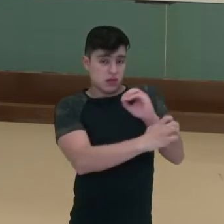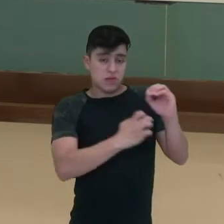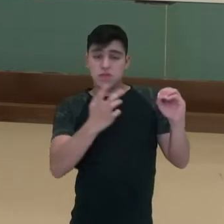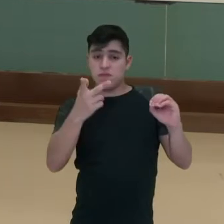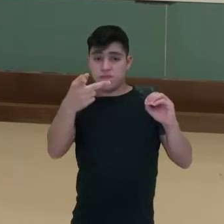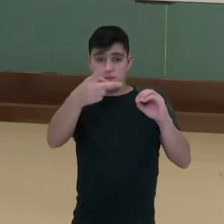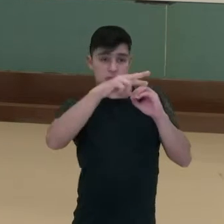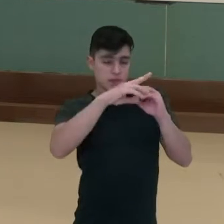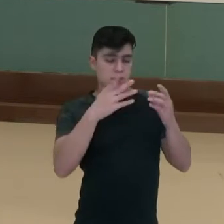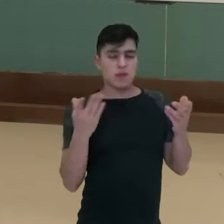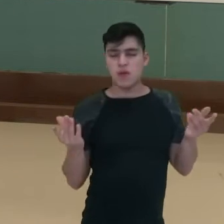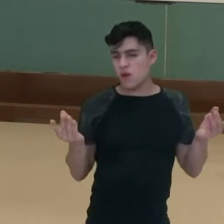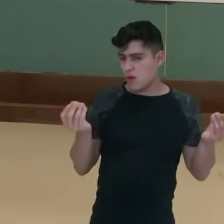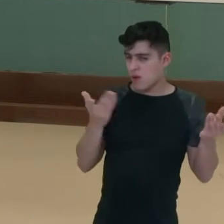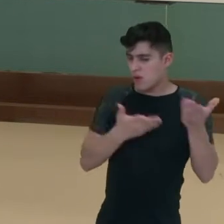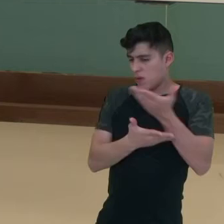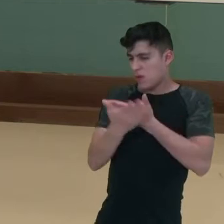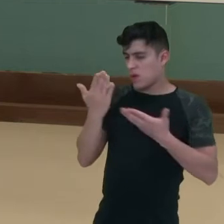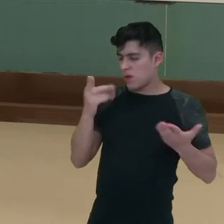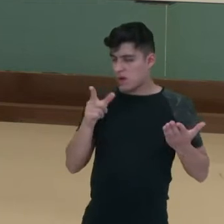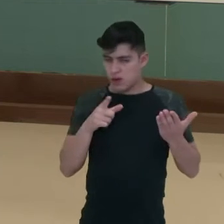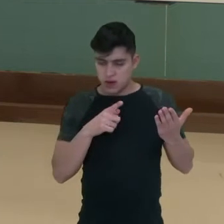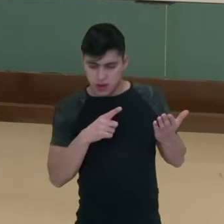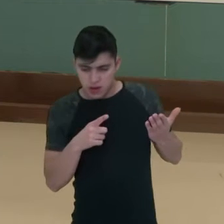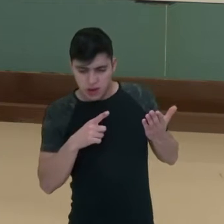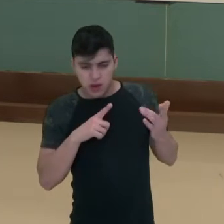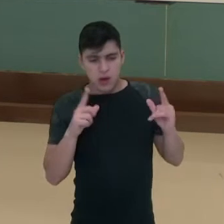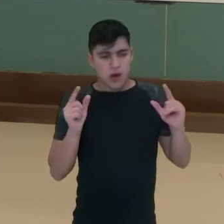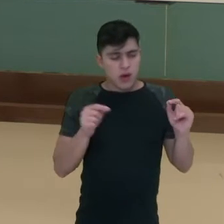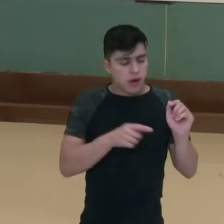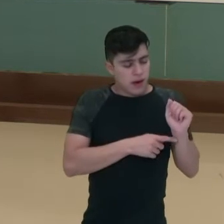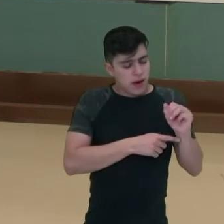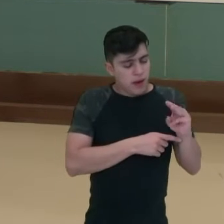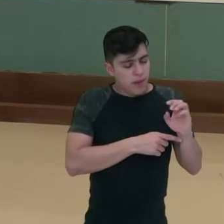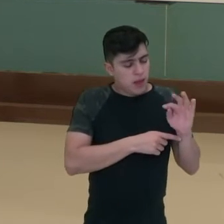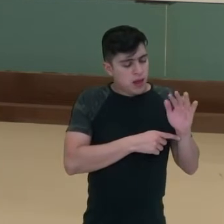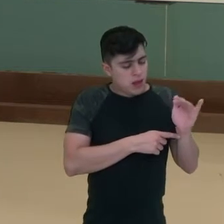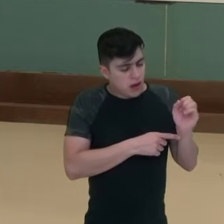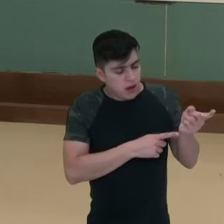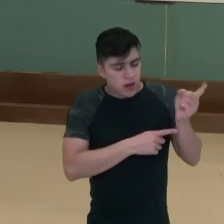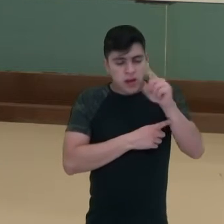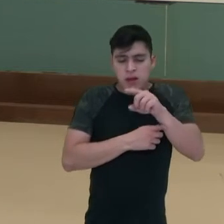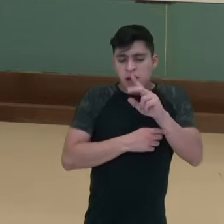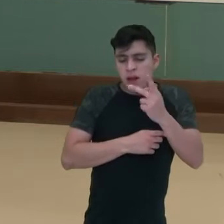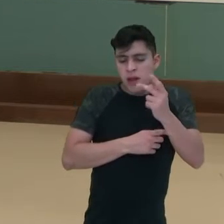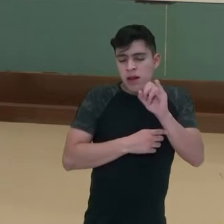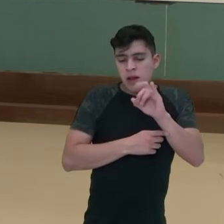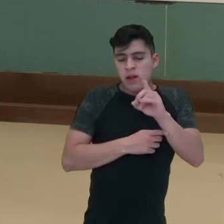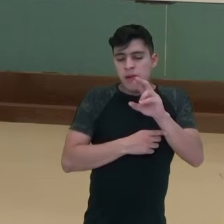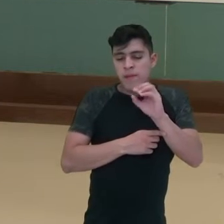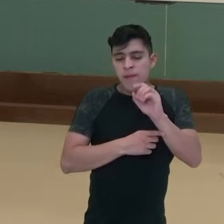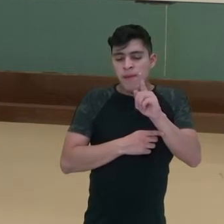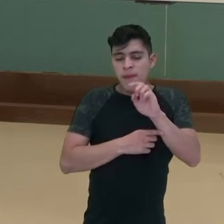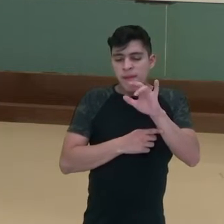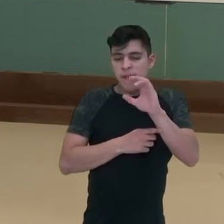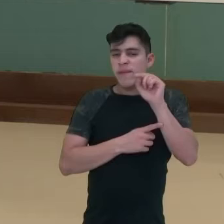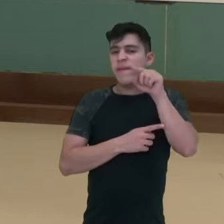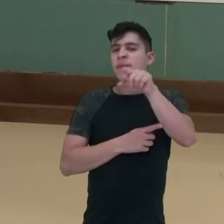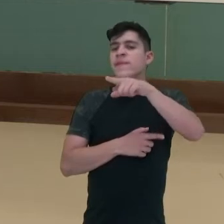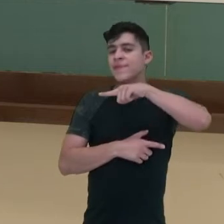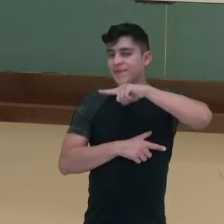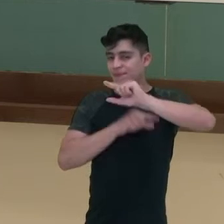ocorre geralmente entre os ametais e o hidrogênio, porque o hidrogênio é um